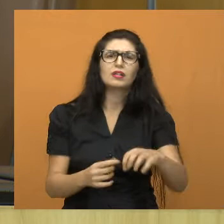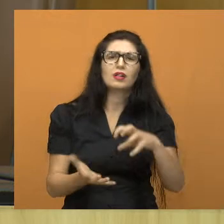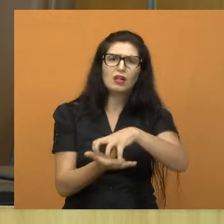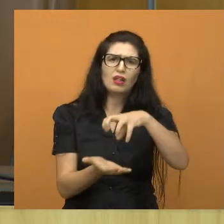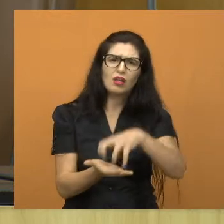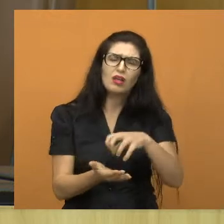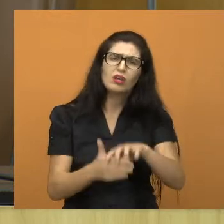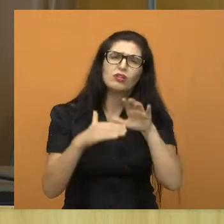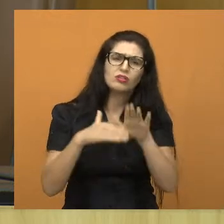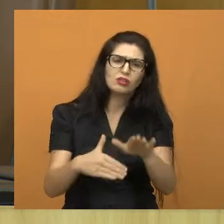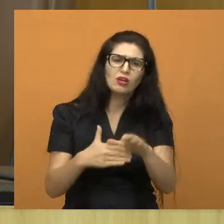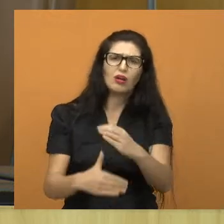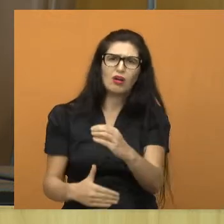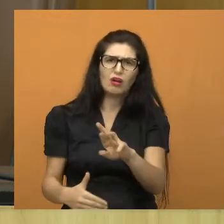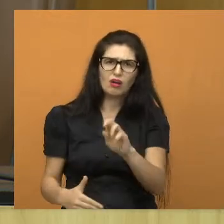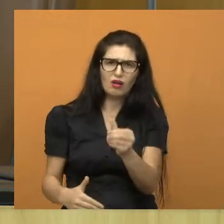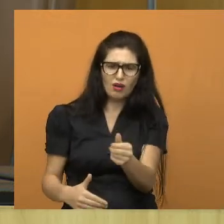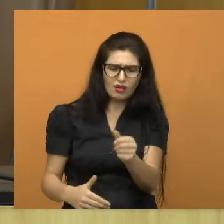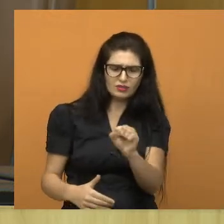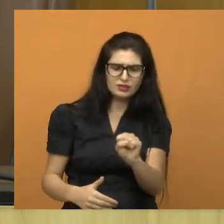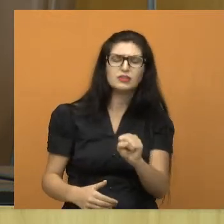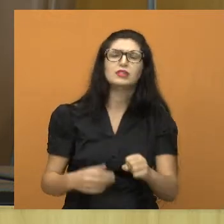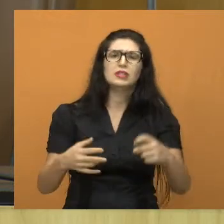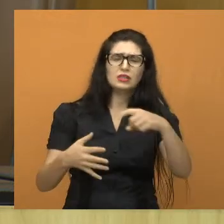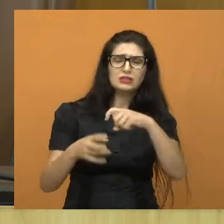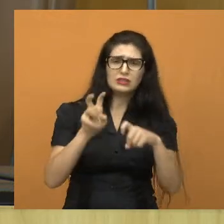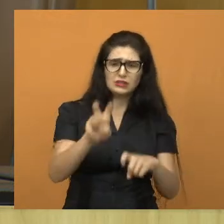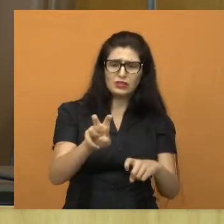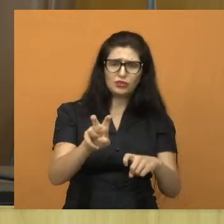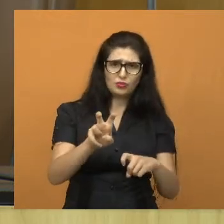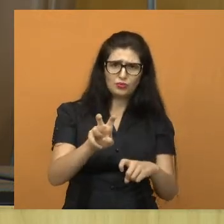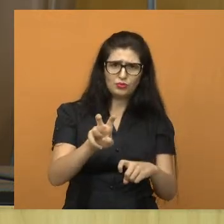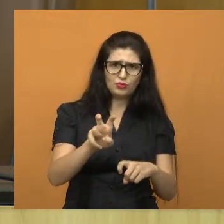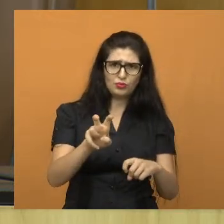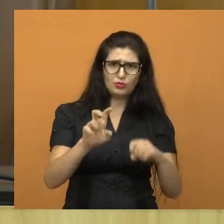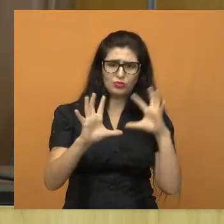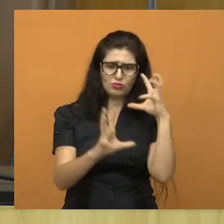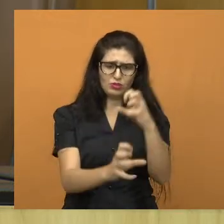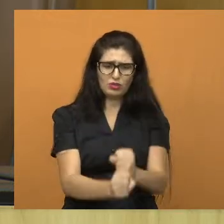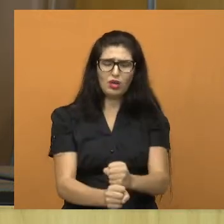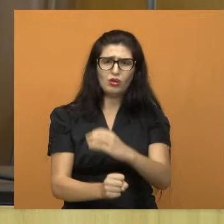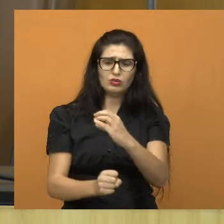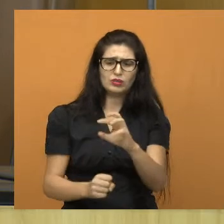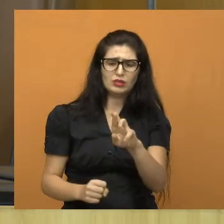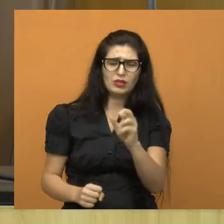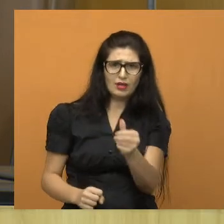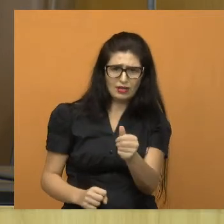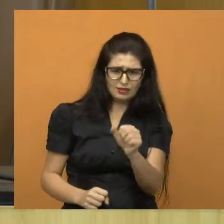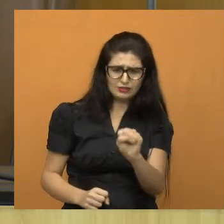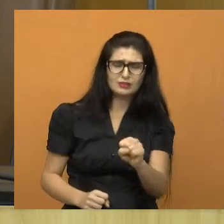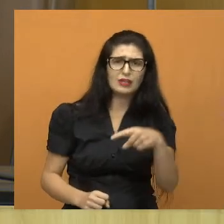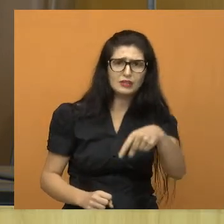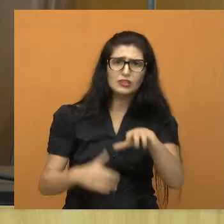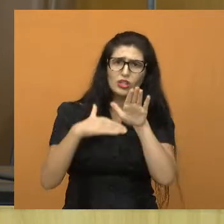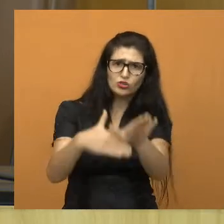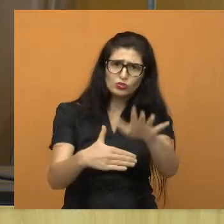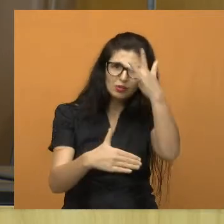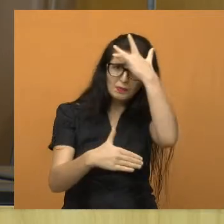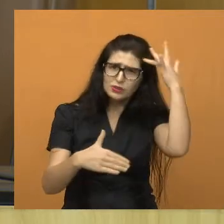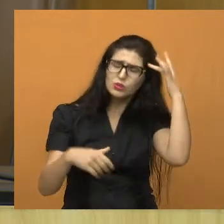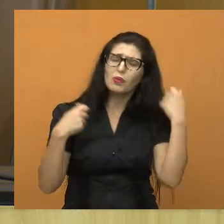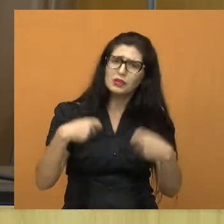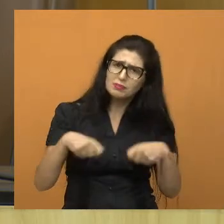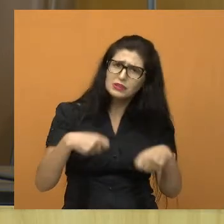de Referência de Assistência Social, são 5 CRAS em todos os municípios, todas as regiões do município, sobre as 5 regiões do município de